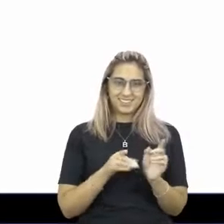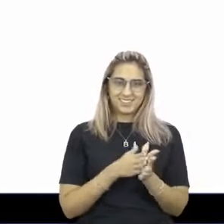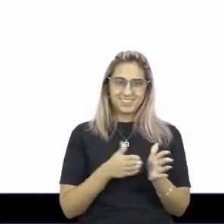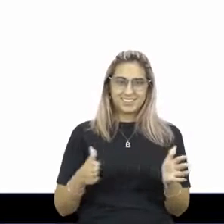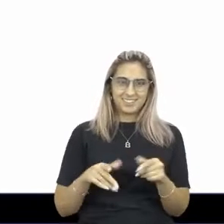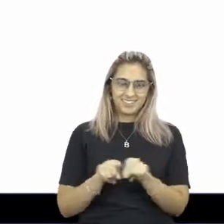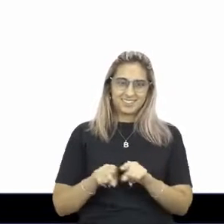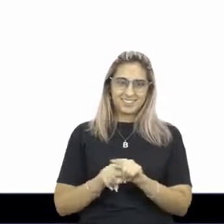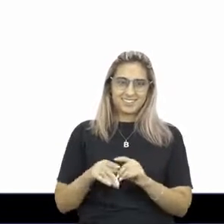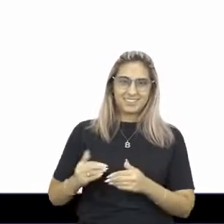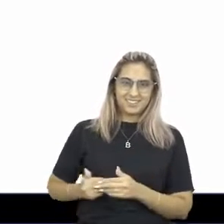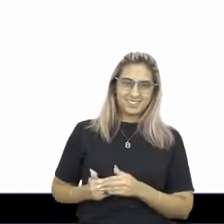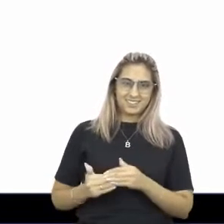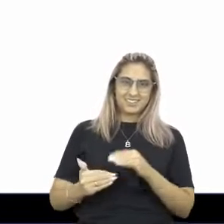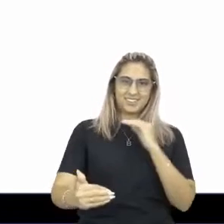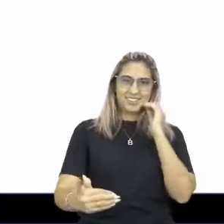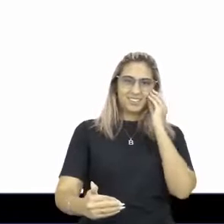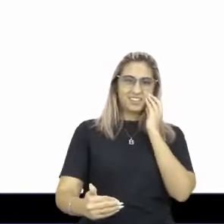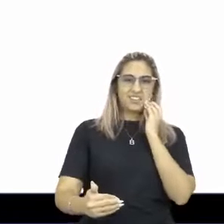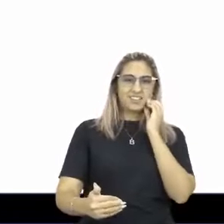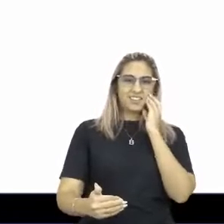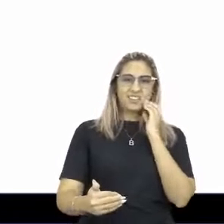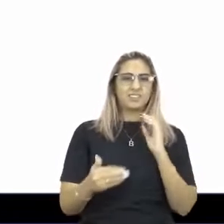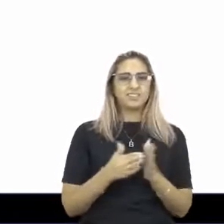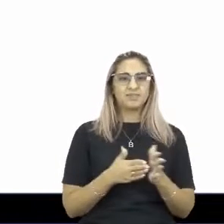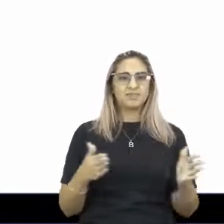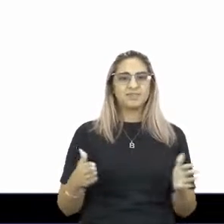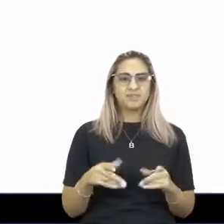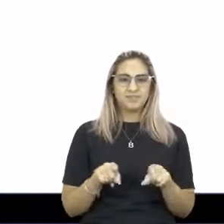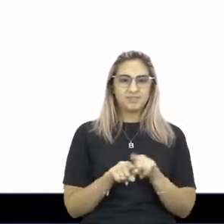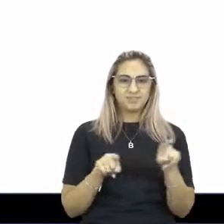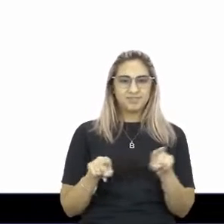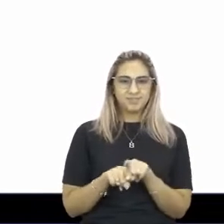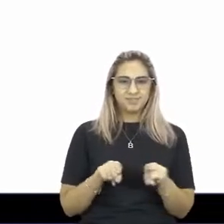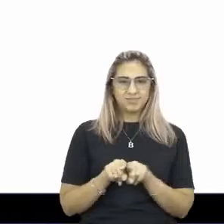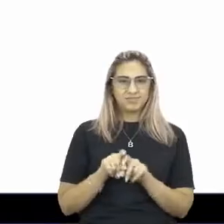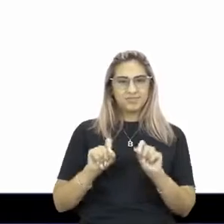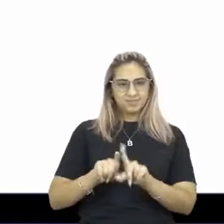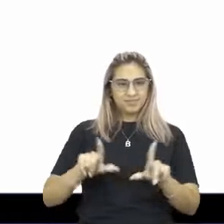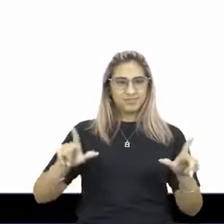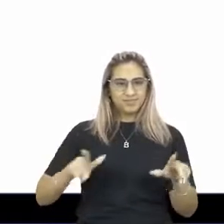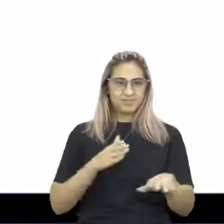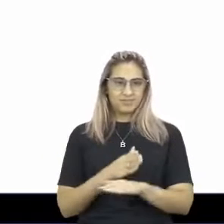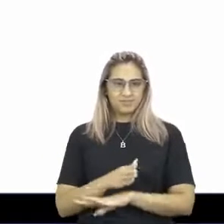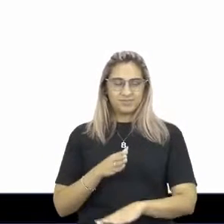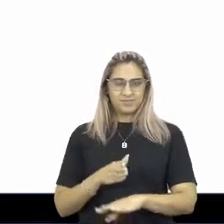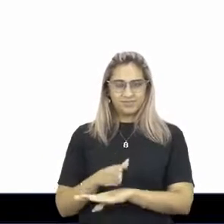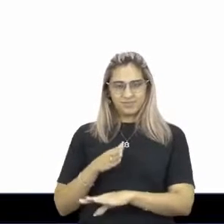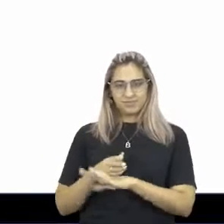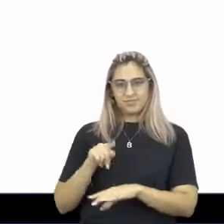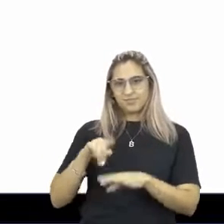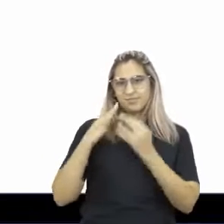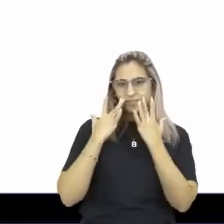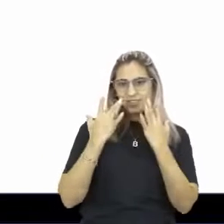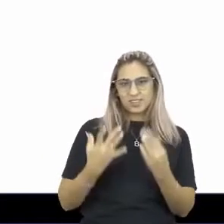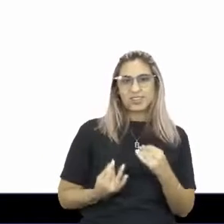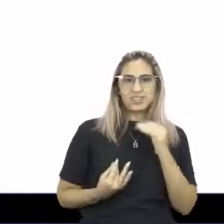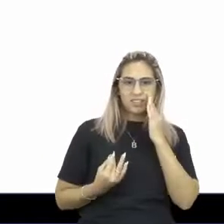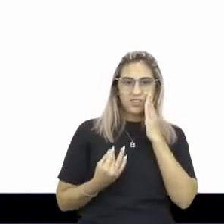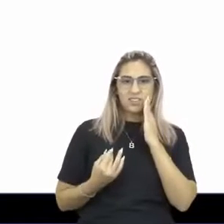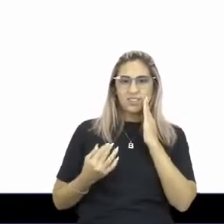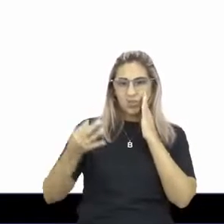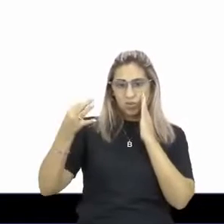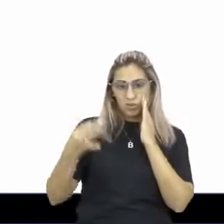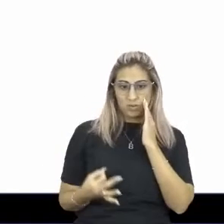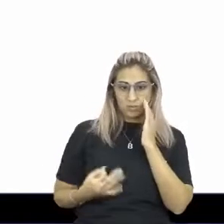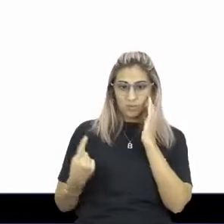docentes contratados e candidatos à contratação, né? Ele é muito, muito facinho de fazer. Só tem que fazer tudo com muita atenção, porque confirmou uma